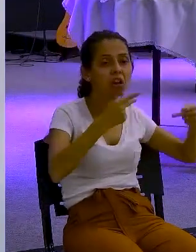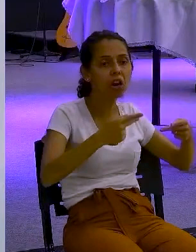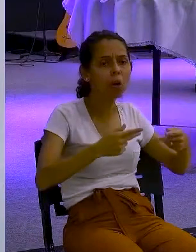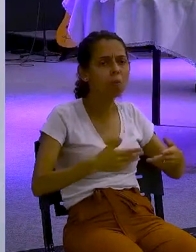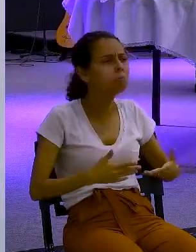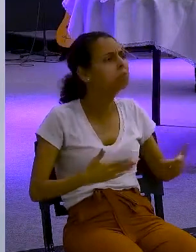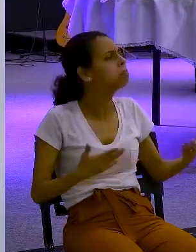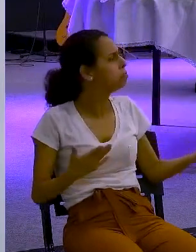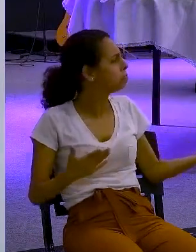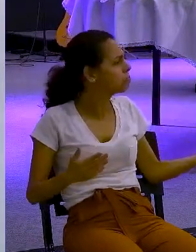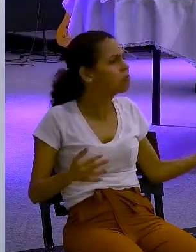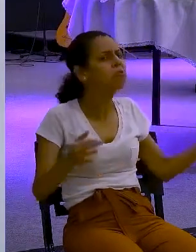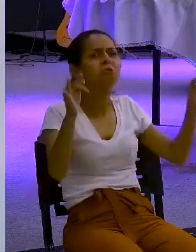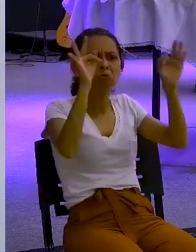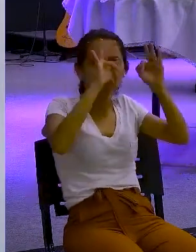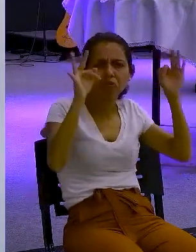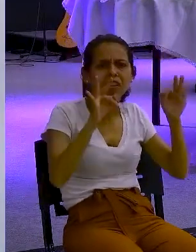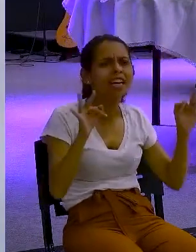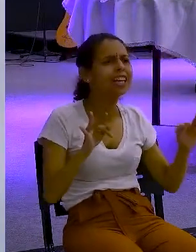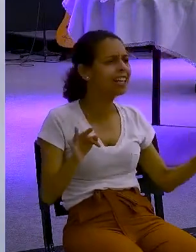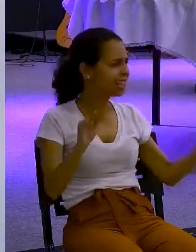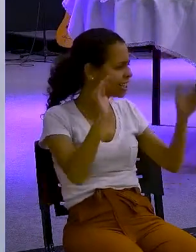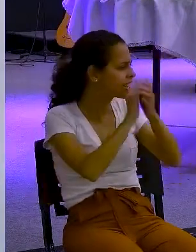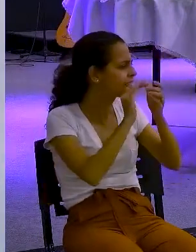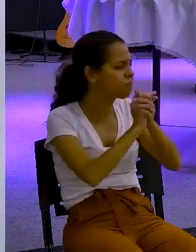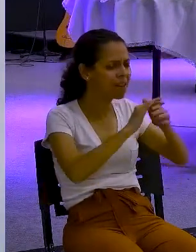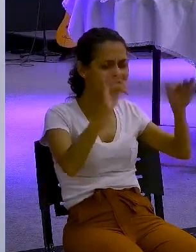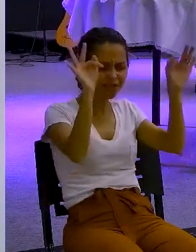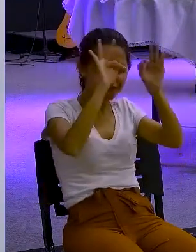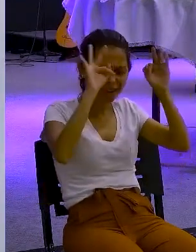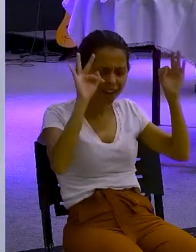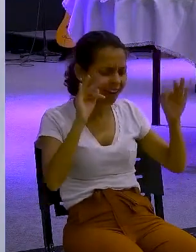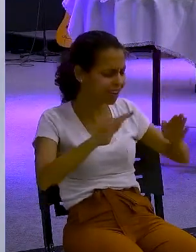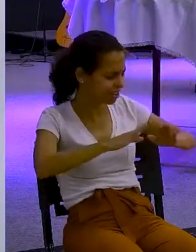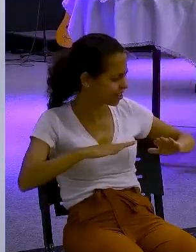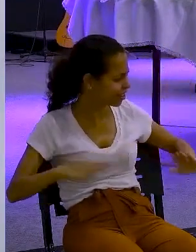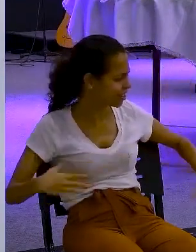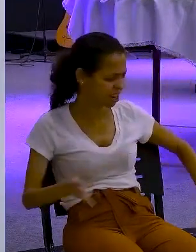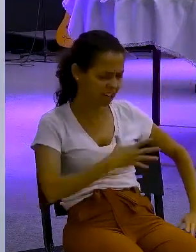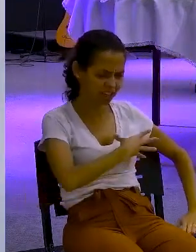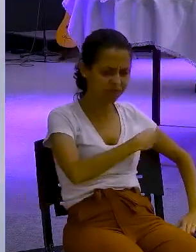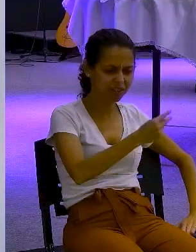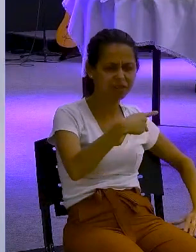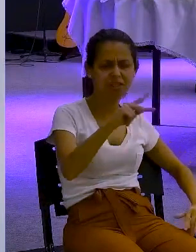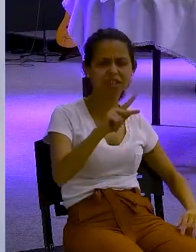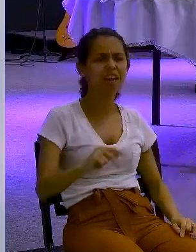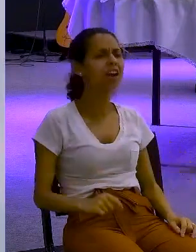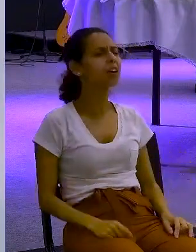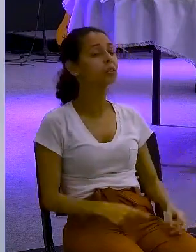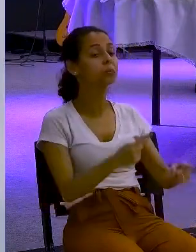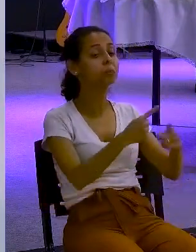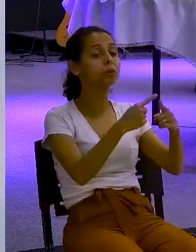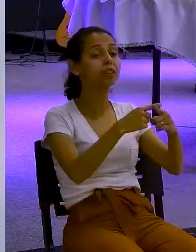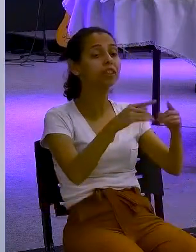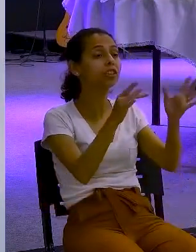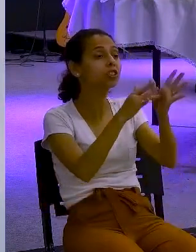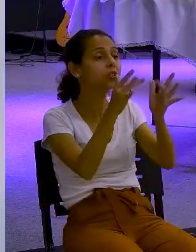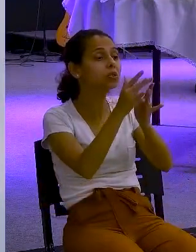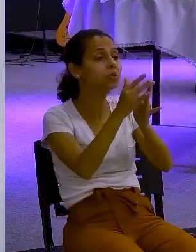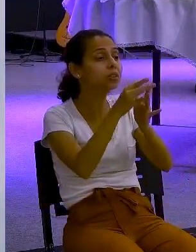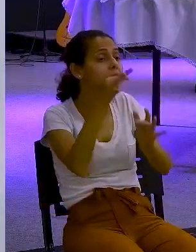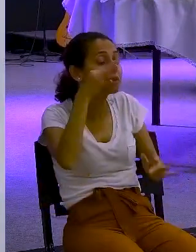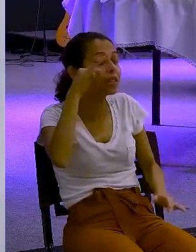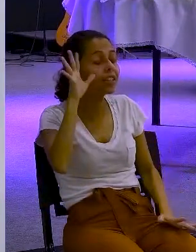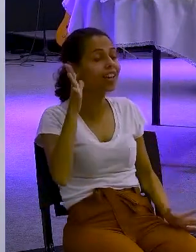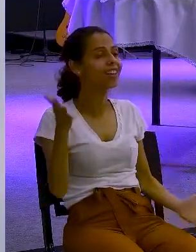é este lar, bem-aventurado é este casamento, bem-aventurados são seus filhos, porque Jesus está presente.